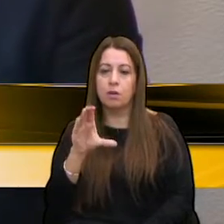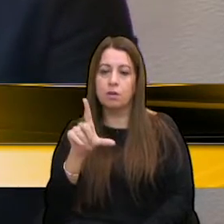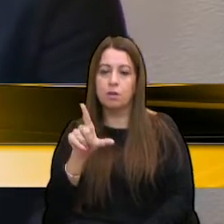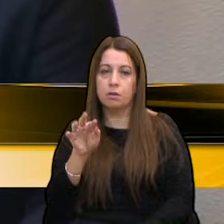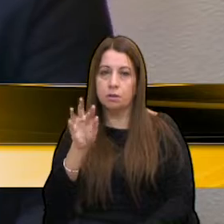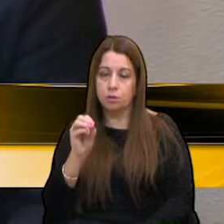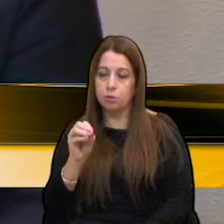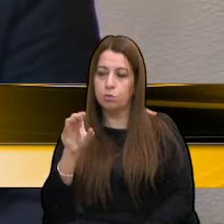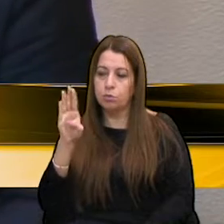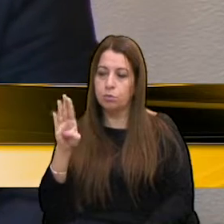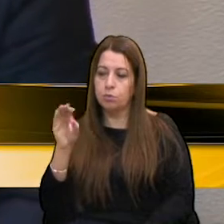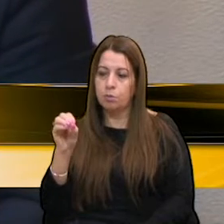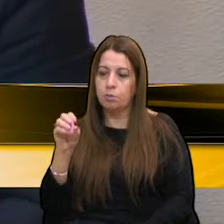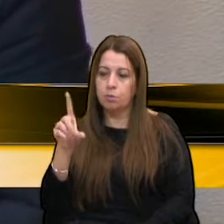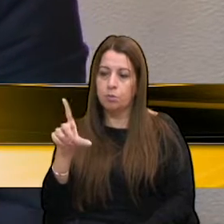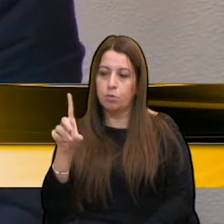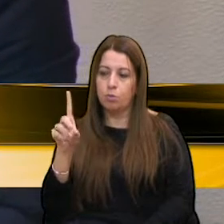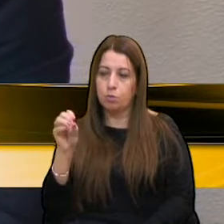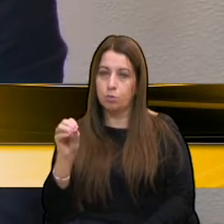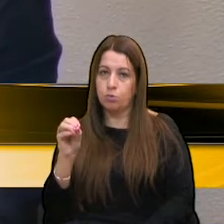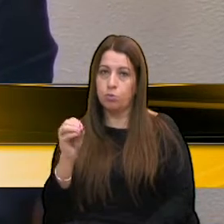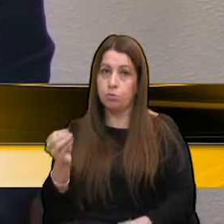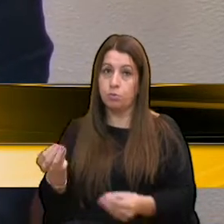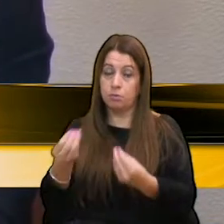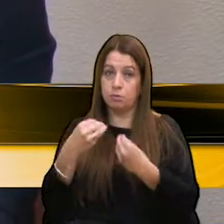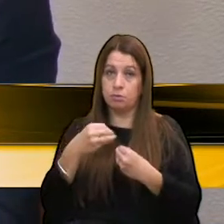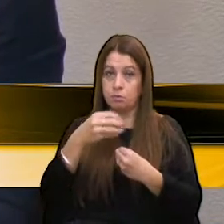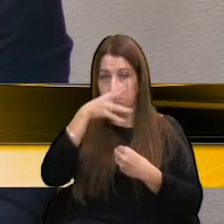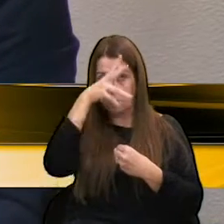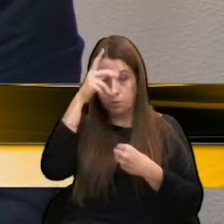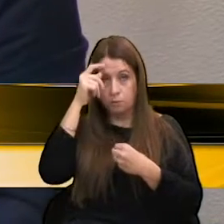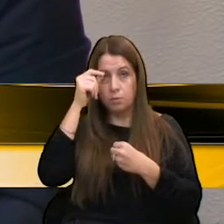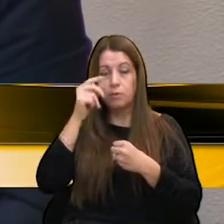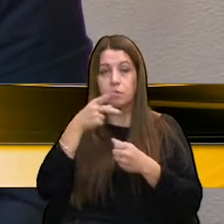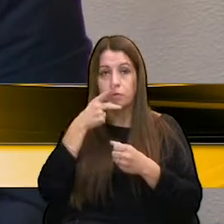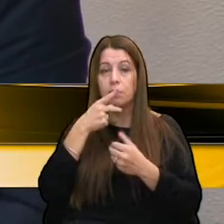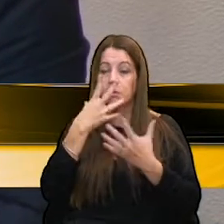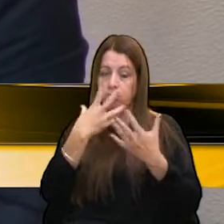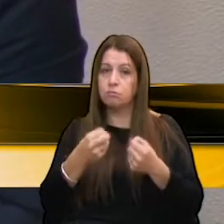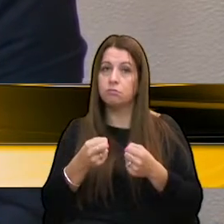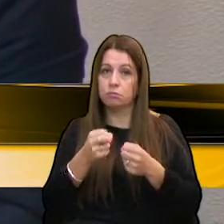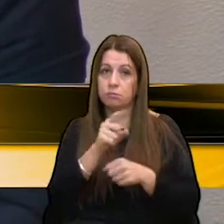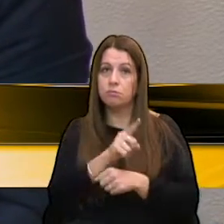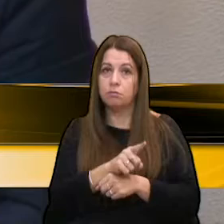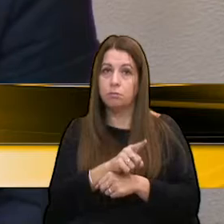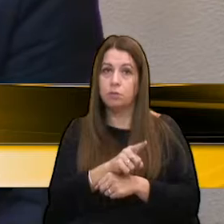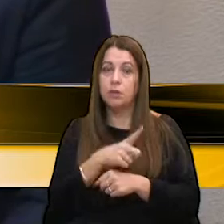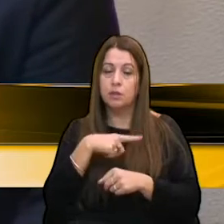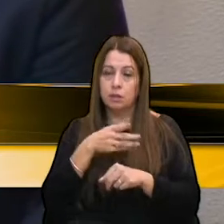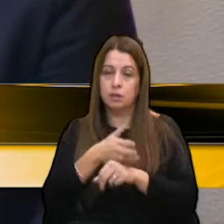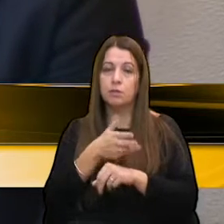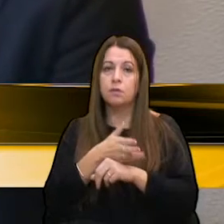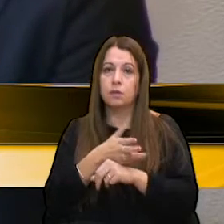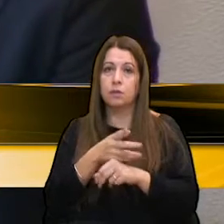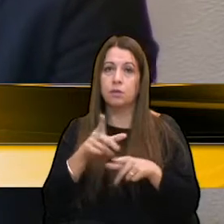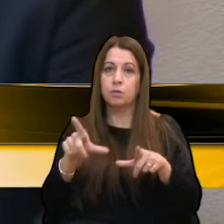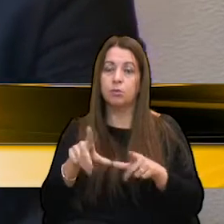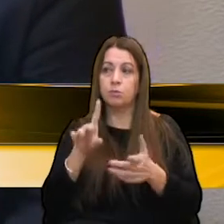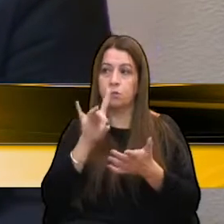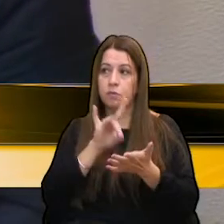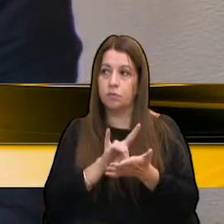Alberto Boldo. Encaminhado ao Executivo Municipal, este manifestou-se favoravelmente e que integra o sistema